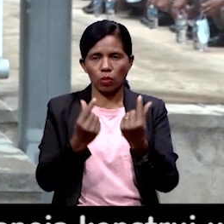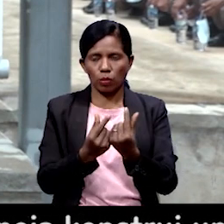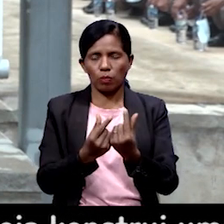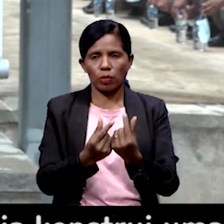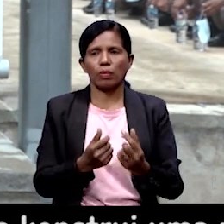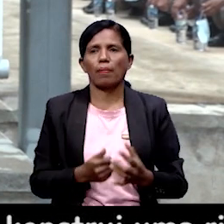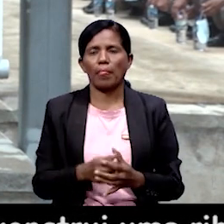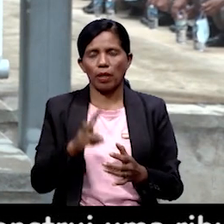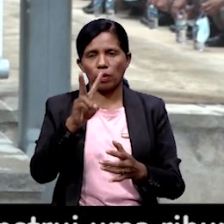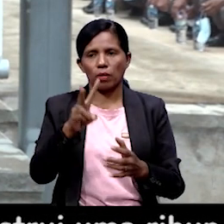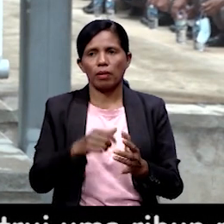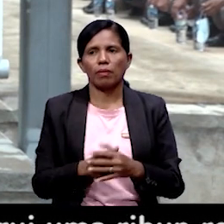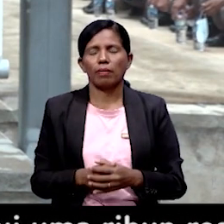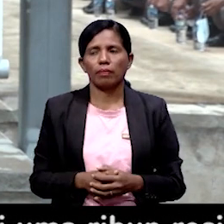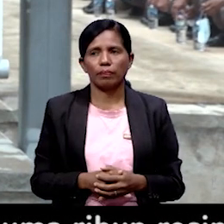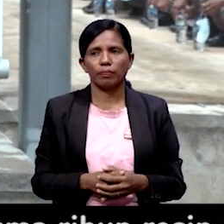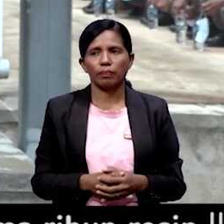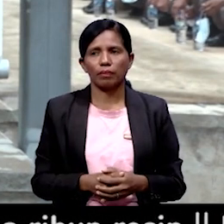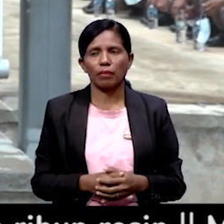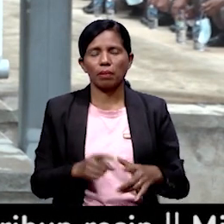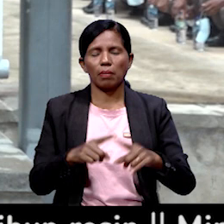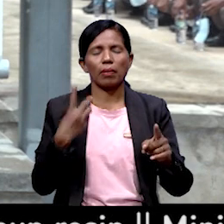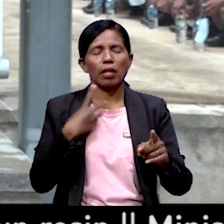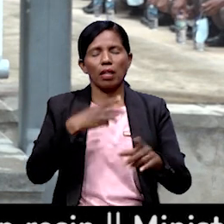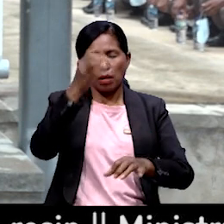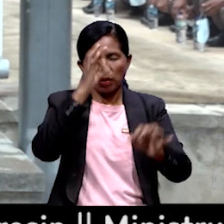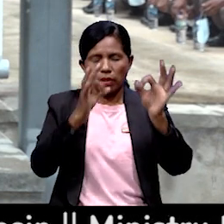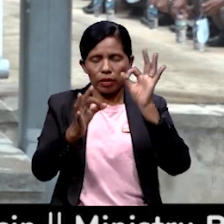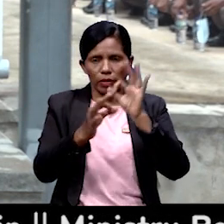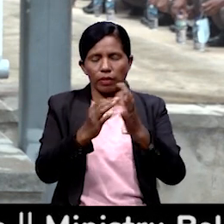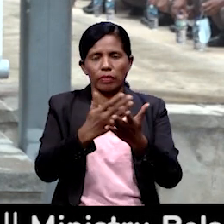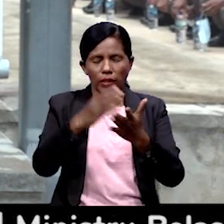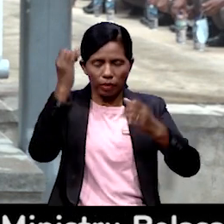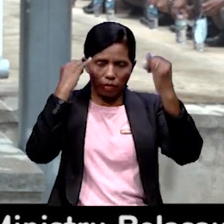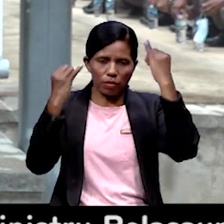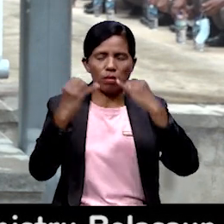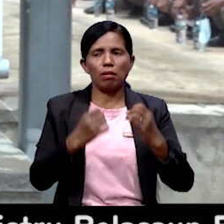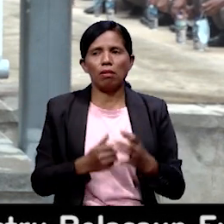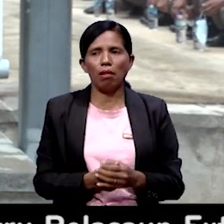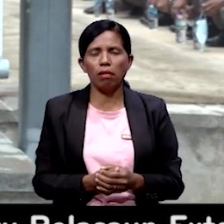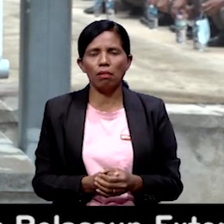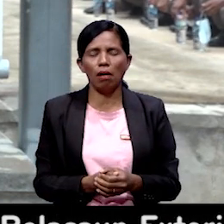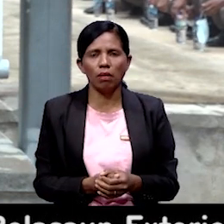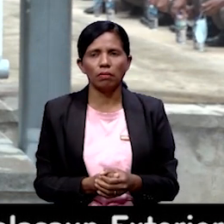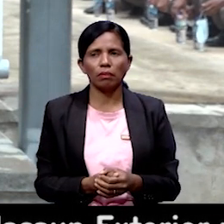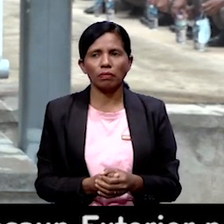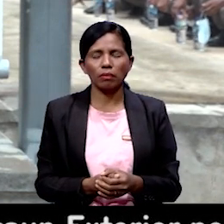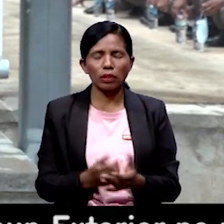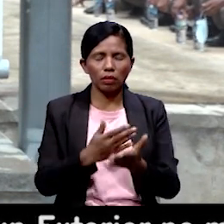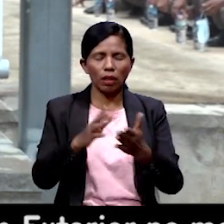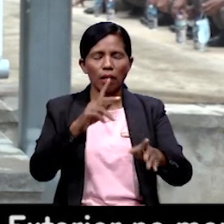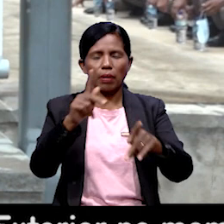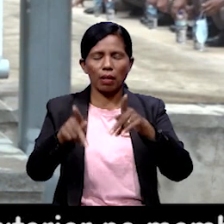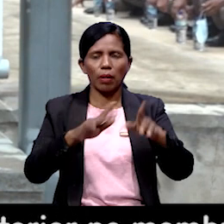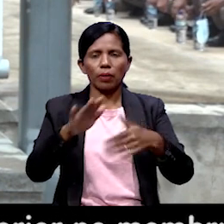rua. Quarto no quinto. Mas be ami fiar kata ke partilha informação zo hanya ne partilha ba e tene kadete sir